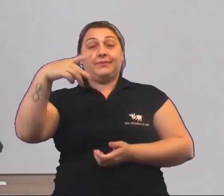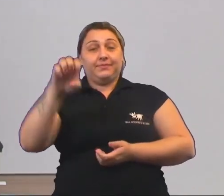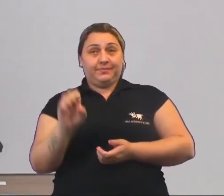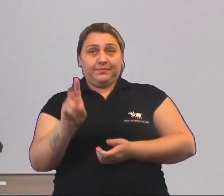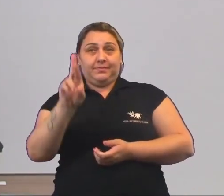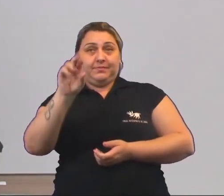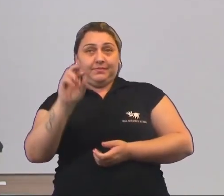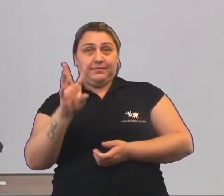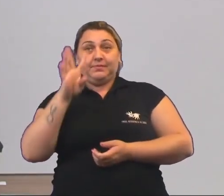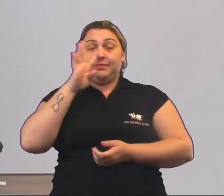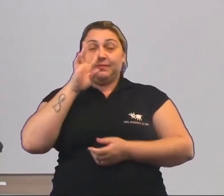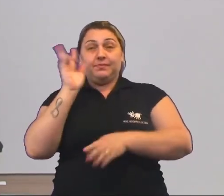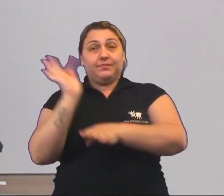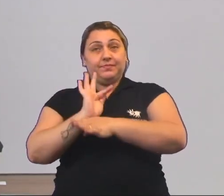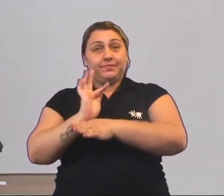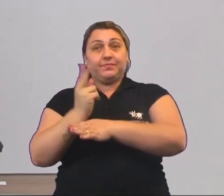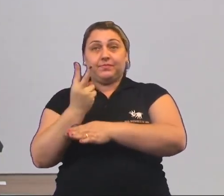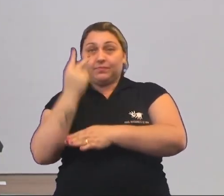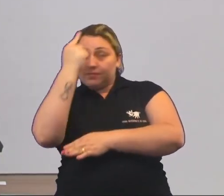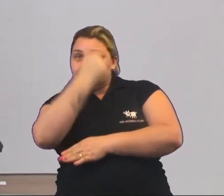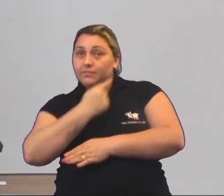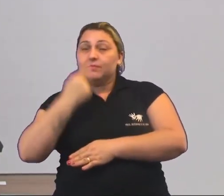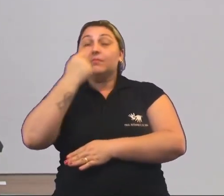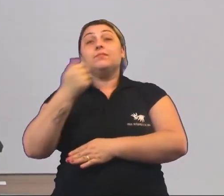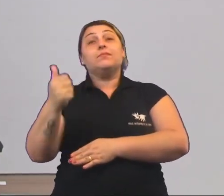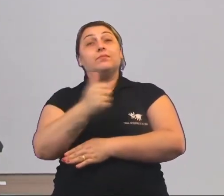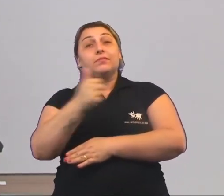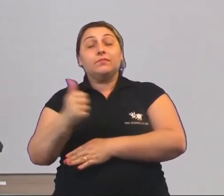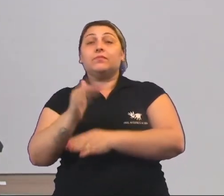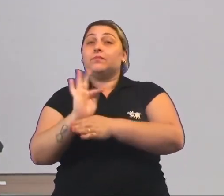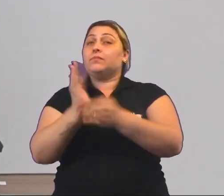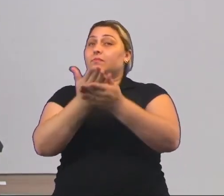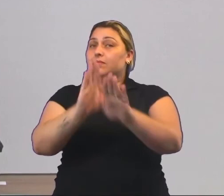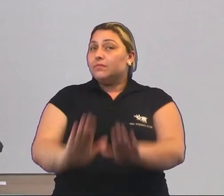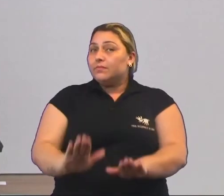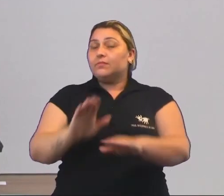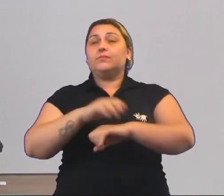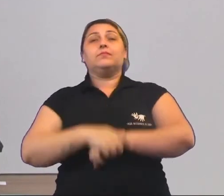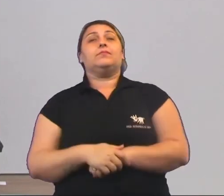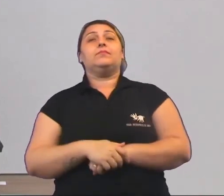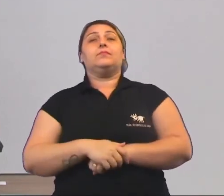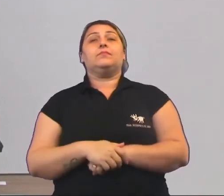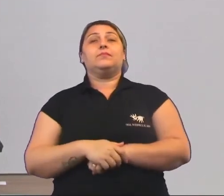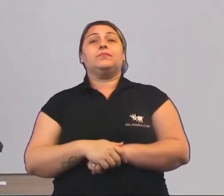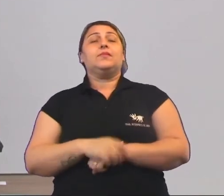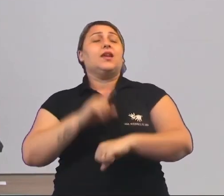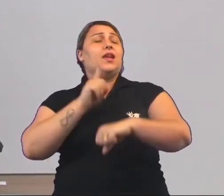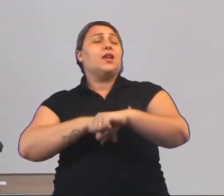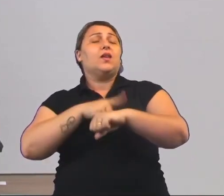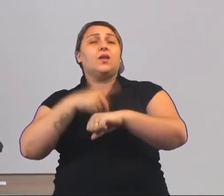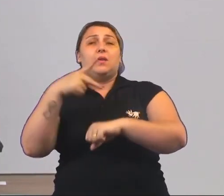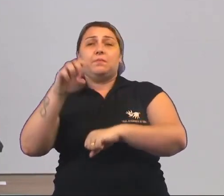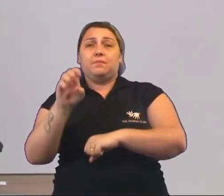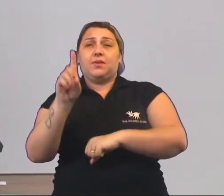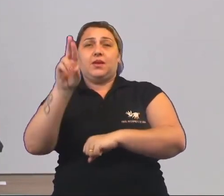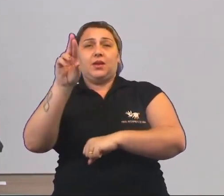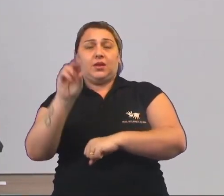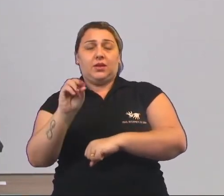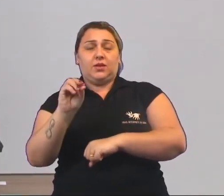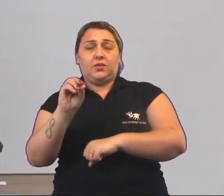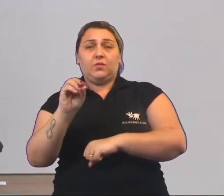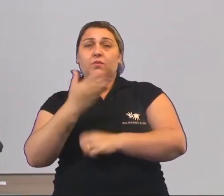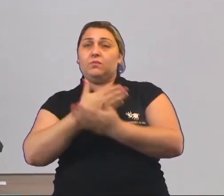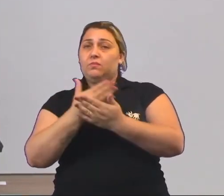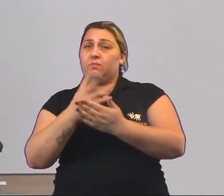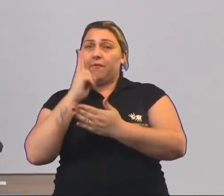Pedro assistiu a um filme por 2 horas e às 11 horas o filme terminou. A que horas Pedro começou a ver o